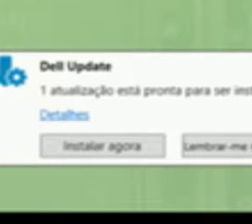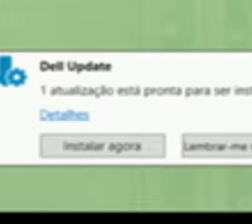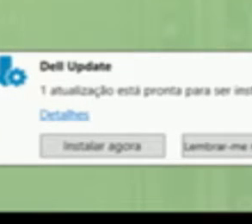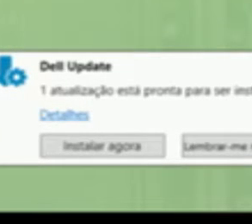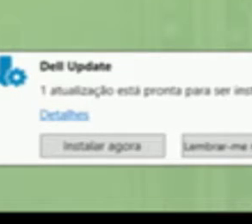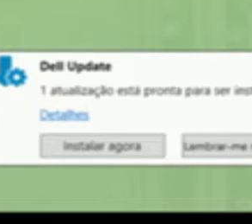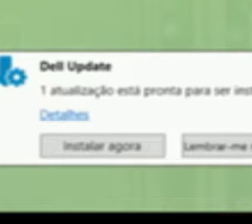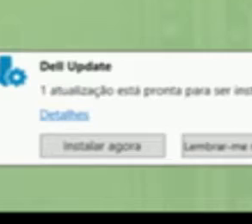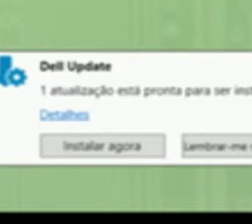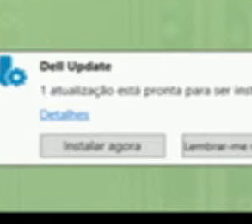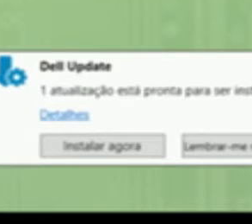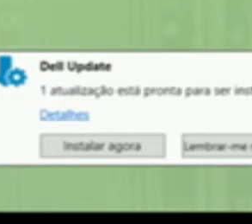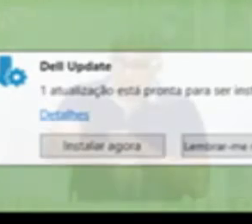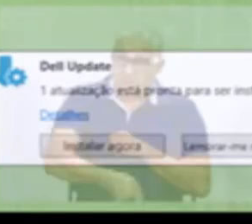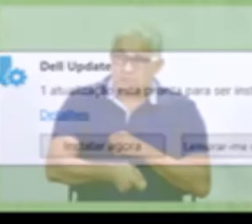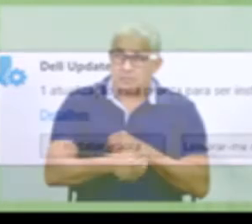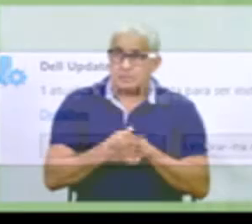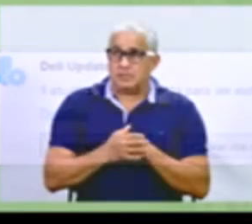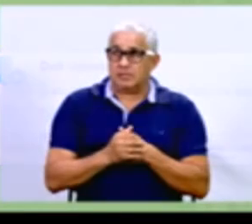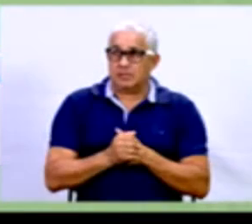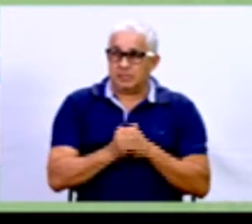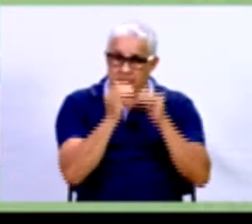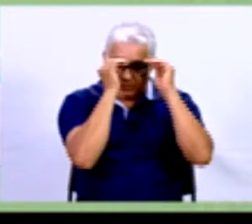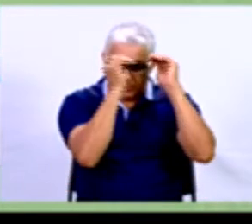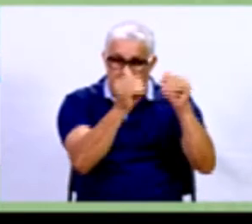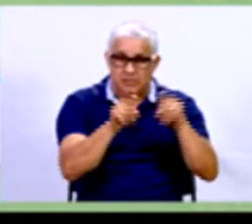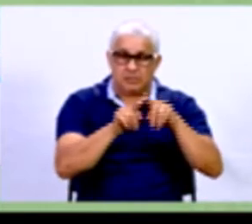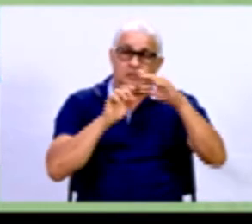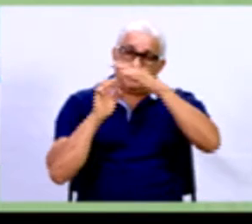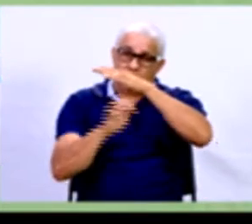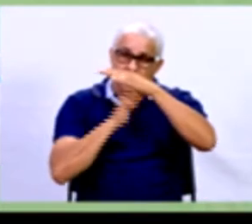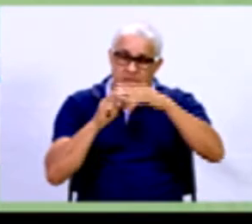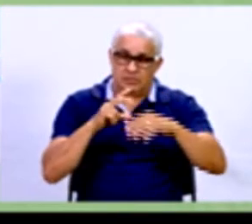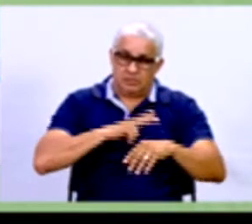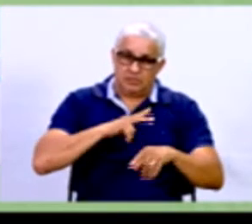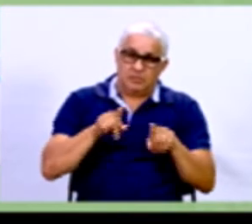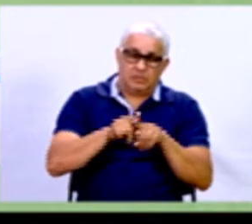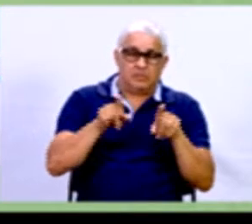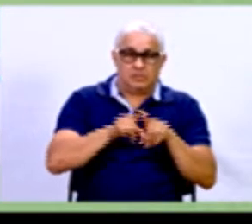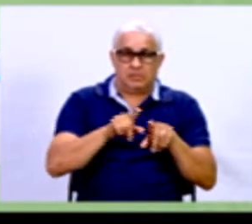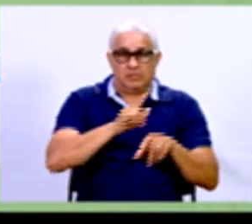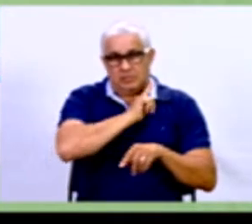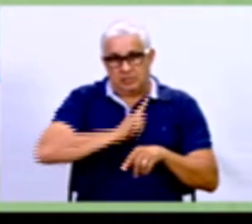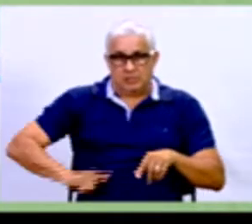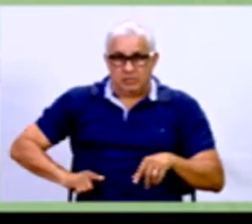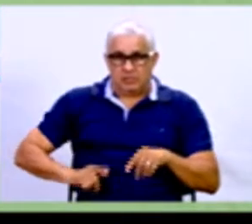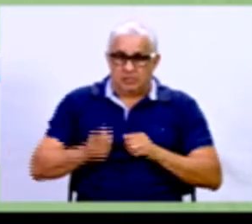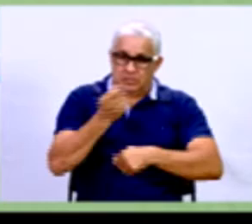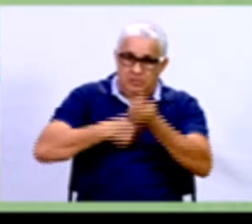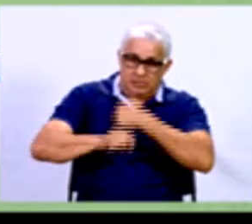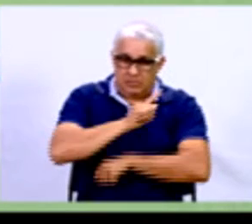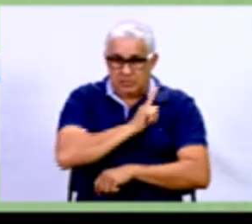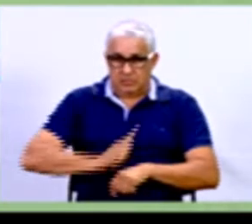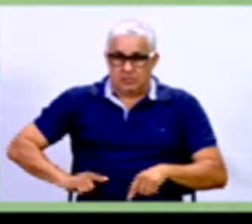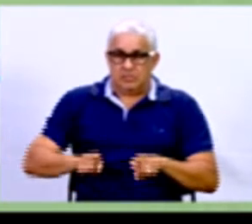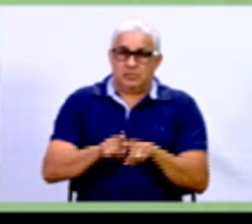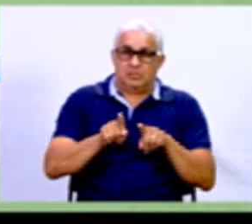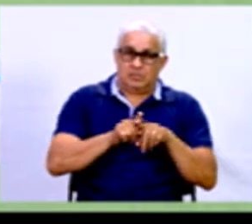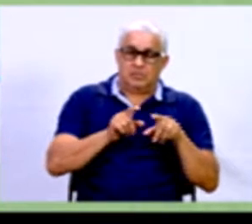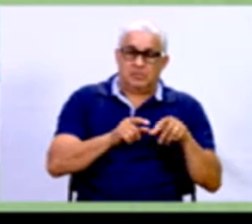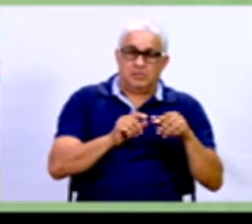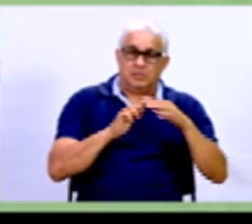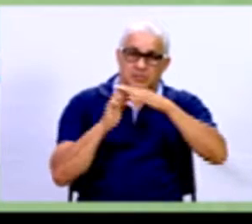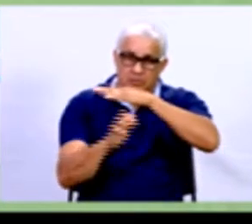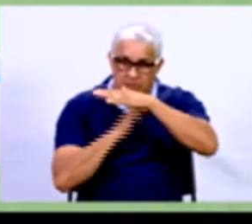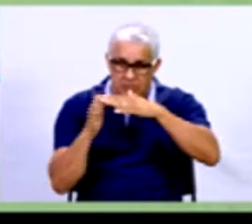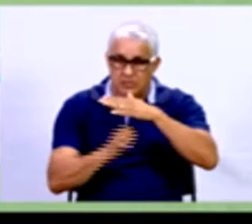observância obrigatória pelas empresas privadas e públicas, da administração pública, bem como órgãos dos